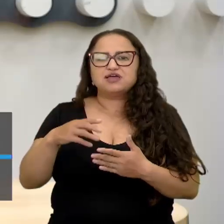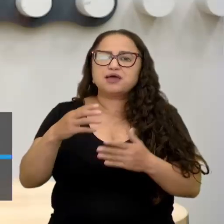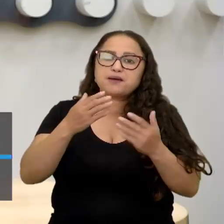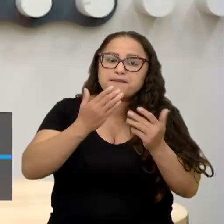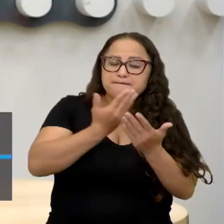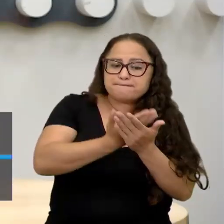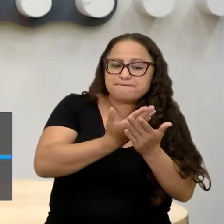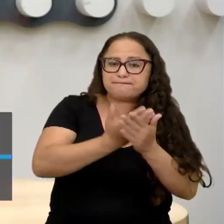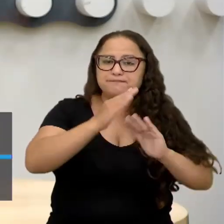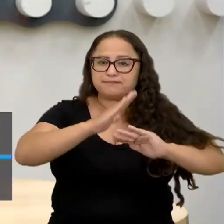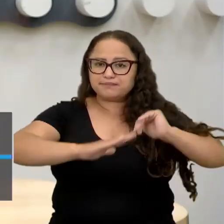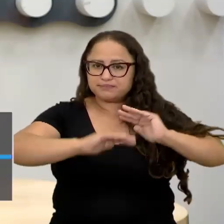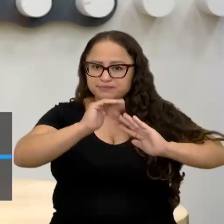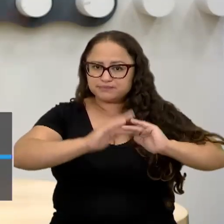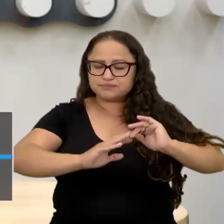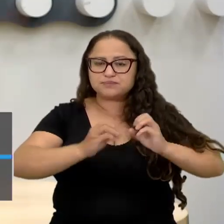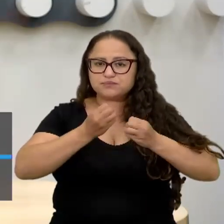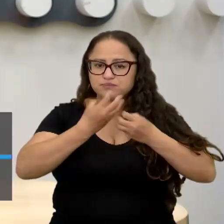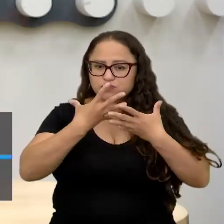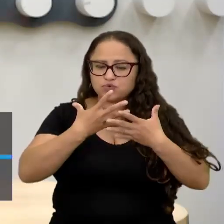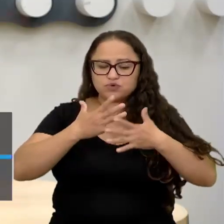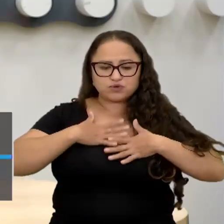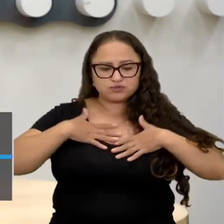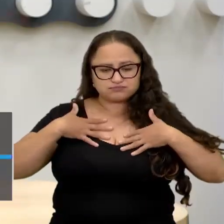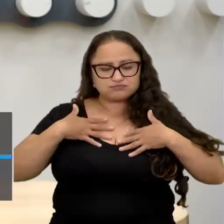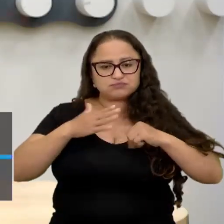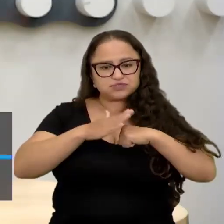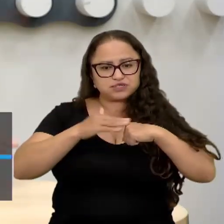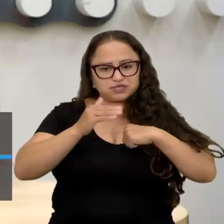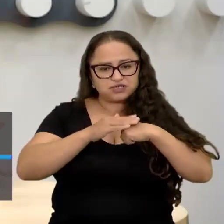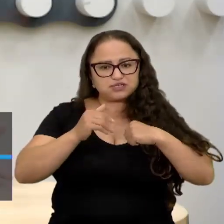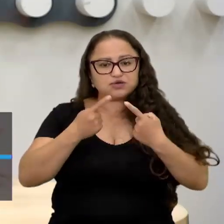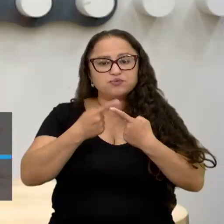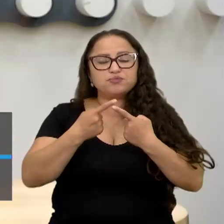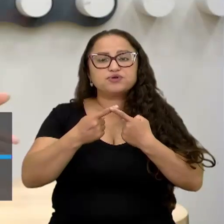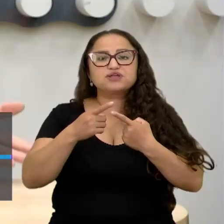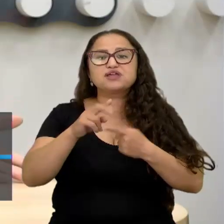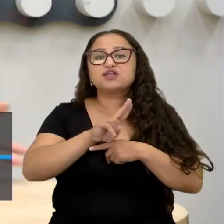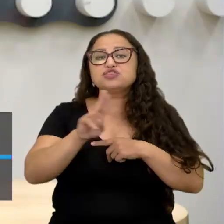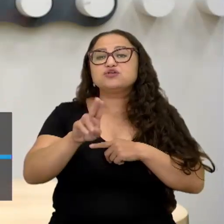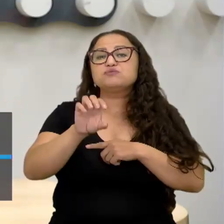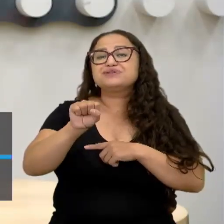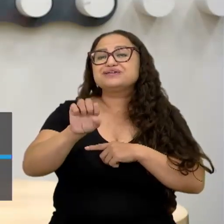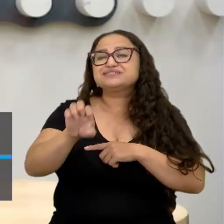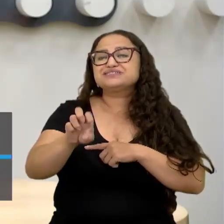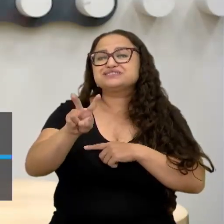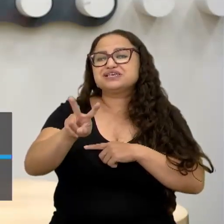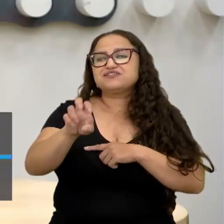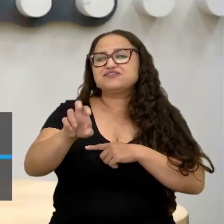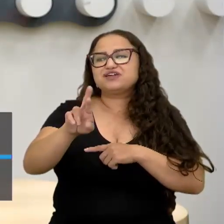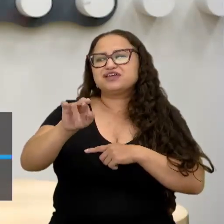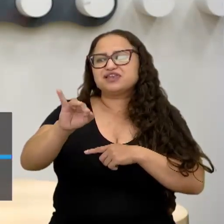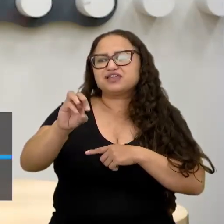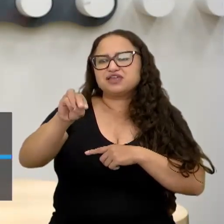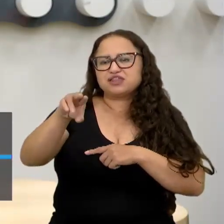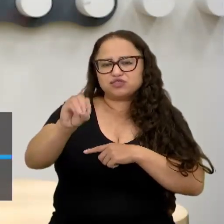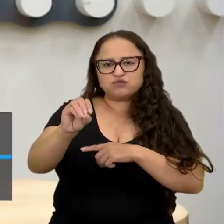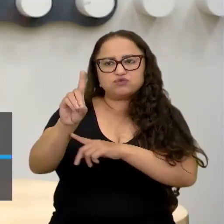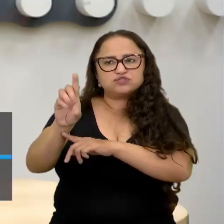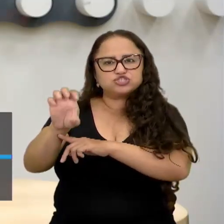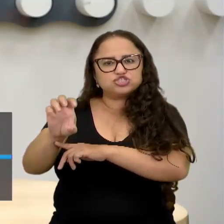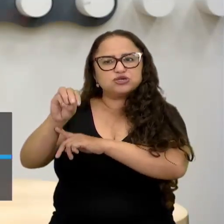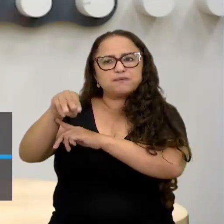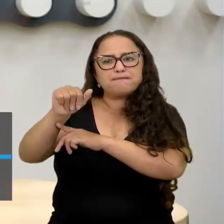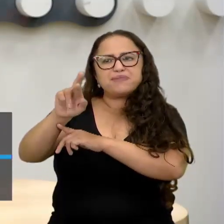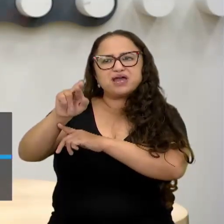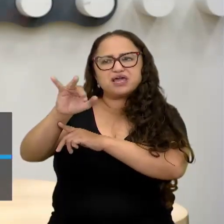muito carinho essa aula. E a pergunta é falando, né, por que ele é chamado Severino de Maria? Ele não tem nome? Exatamente, né? Como